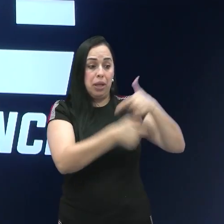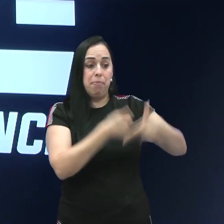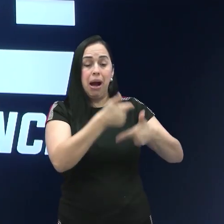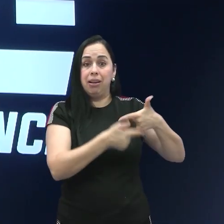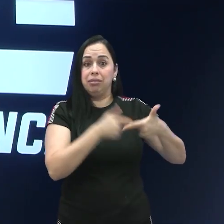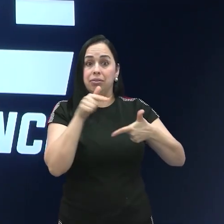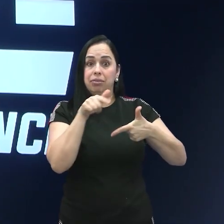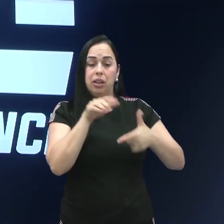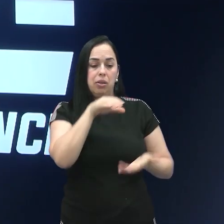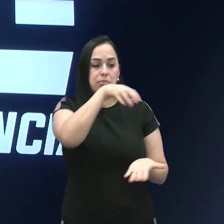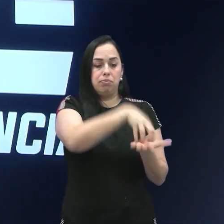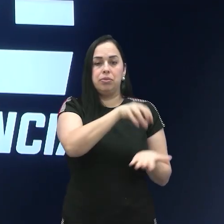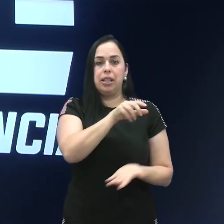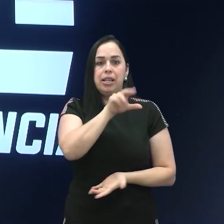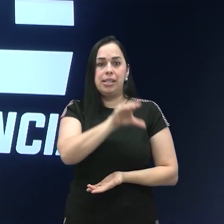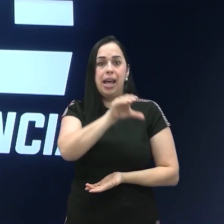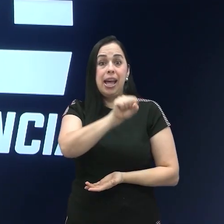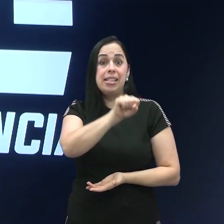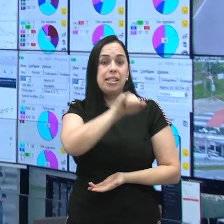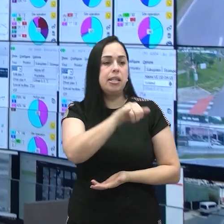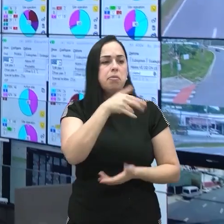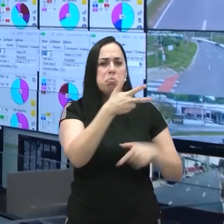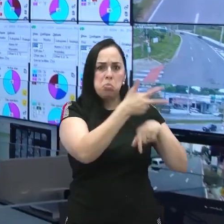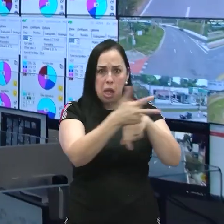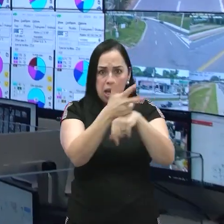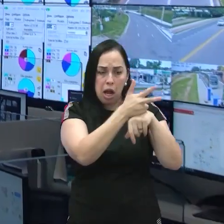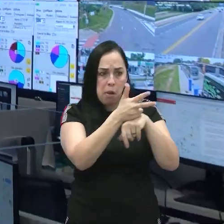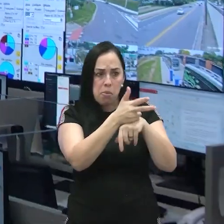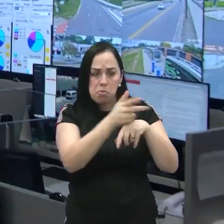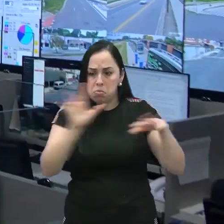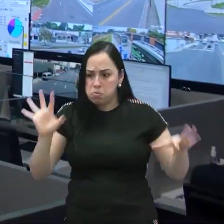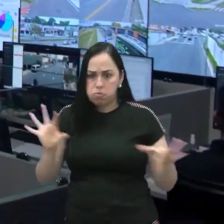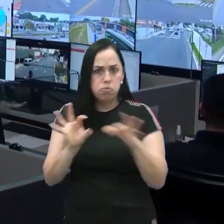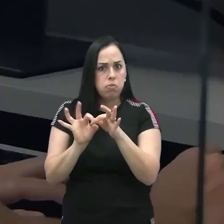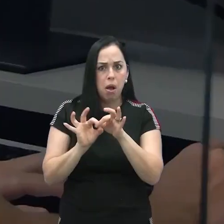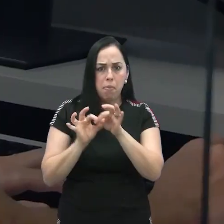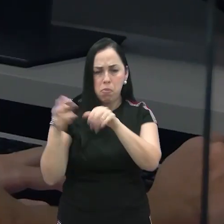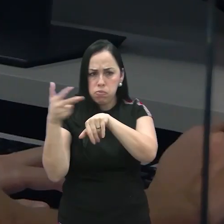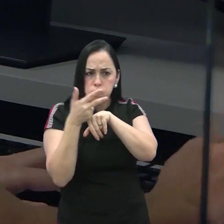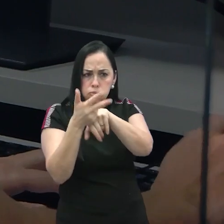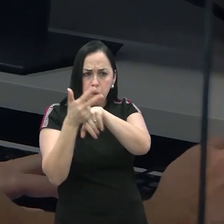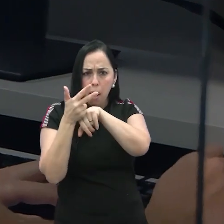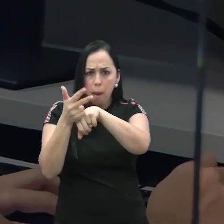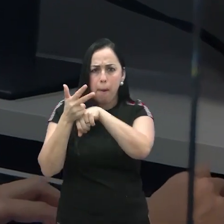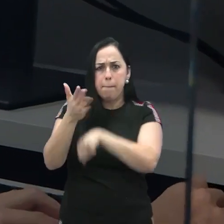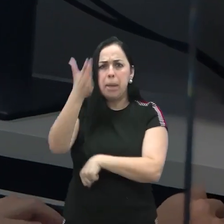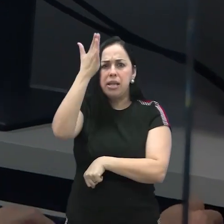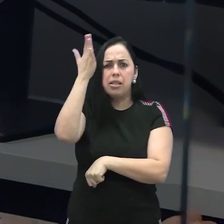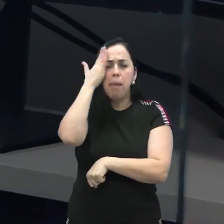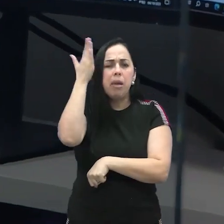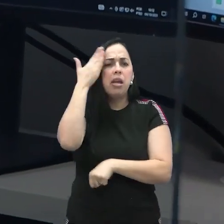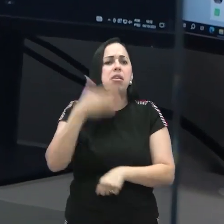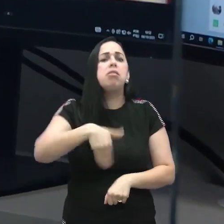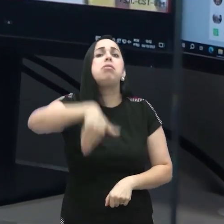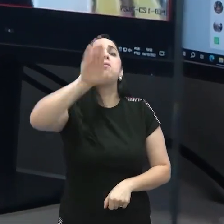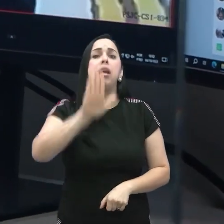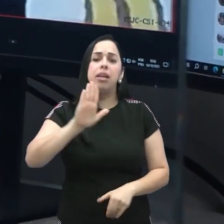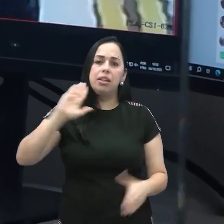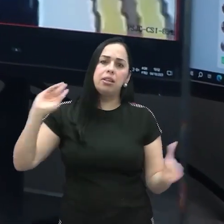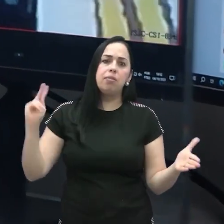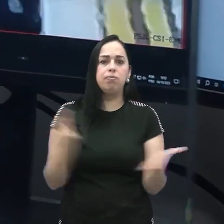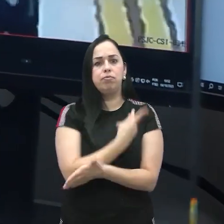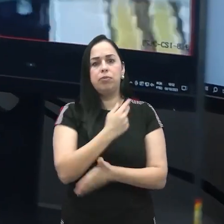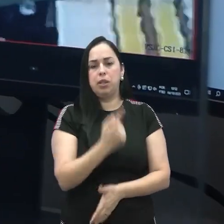trabalho conta com o apoio das câmaras do CSI, o Centro de Segurança e Inteligência, e os responsáveis são